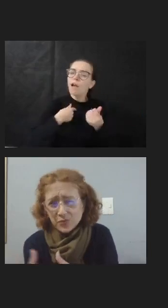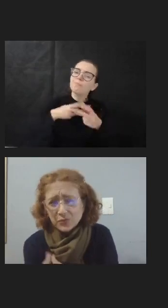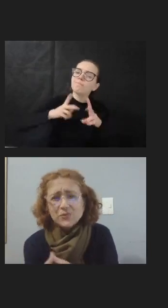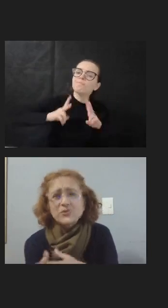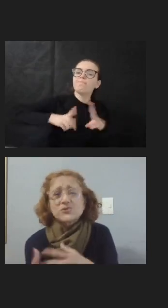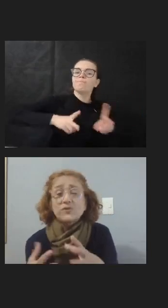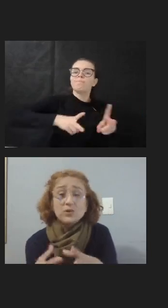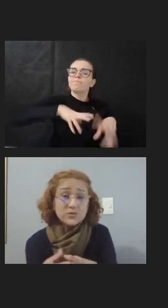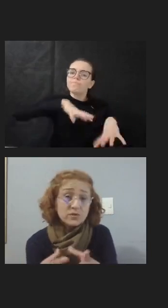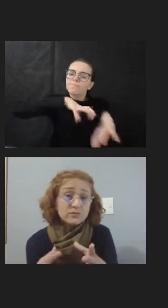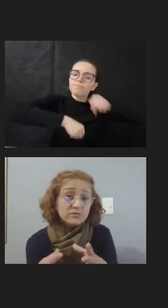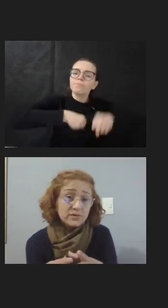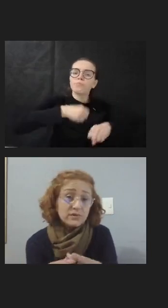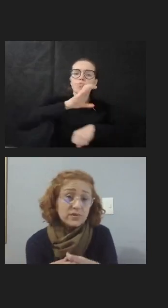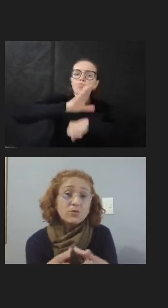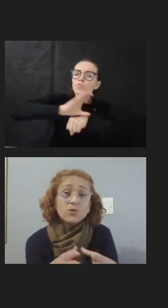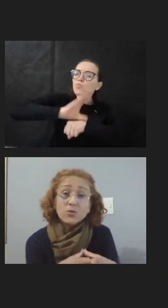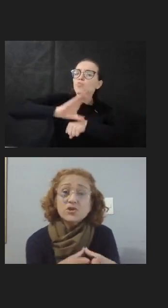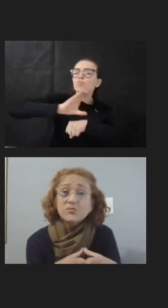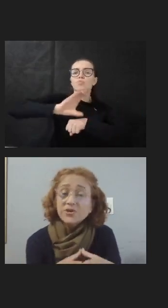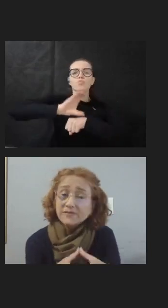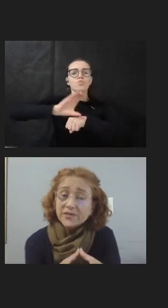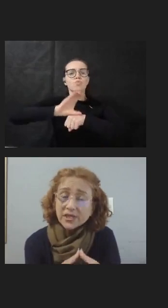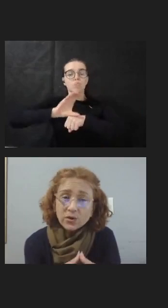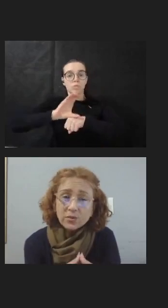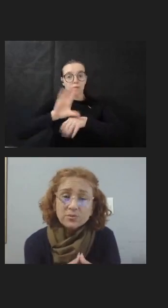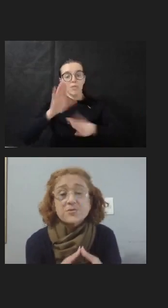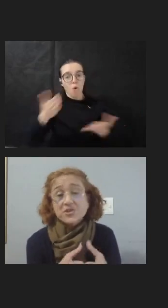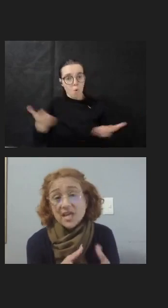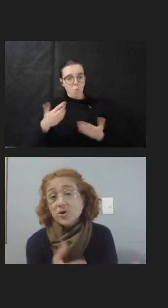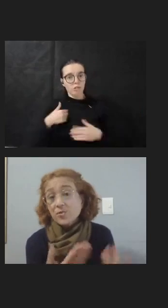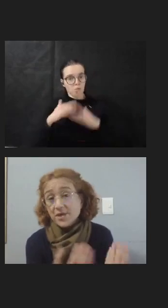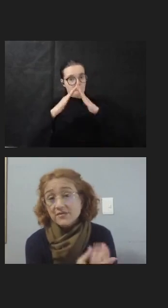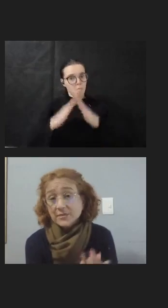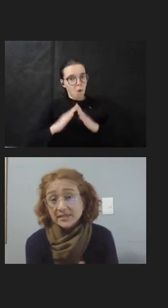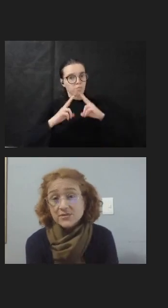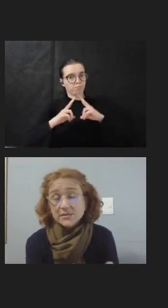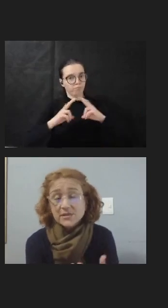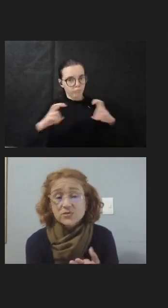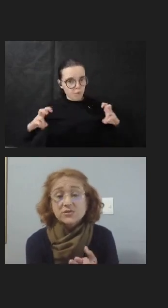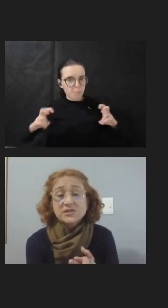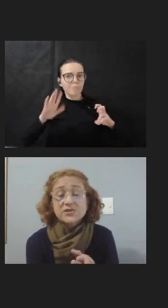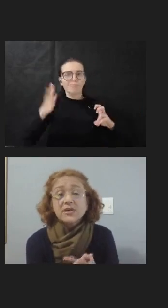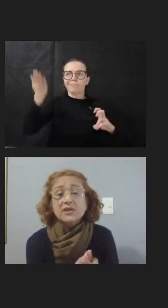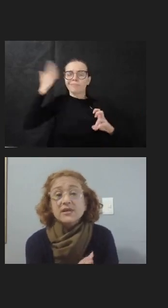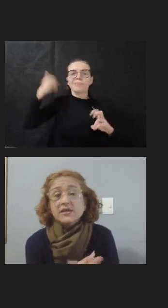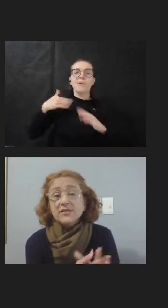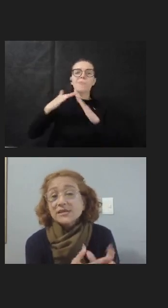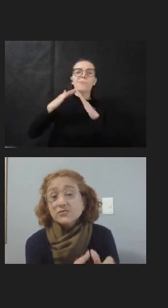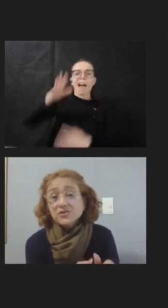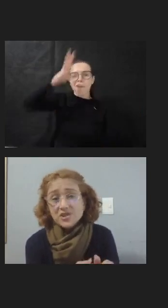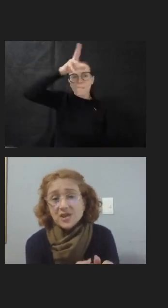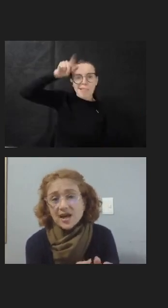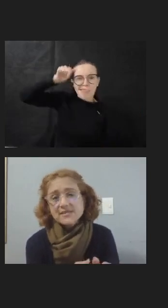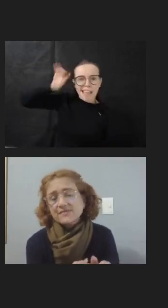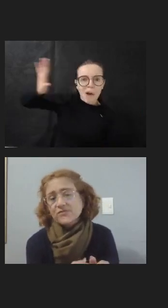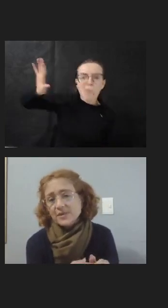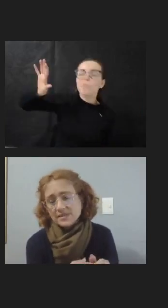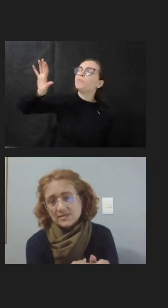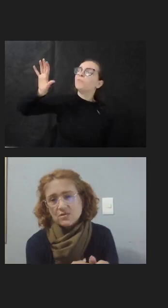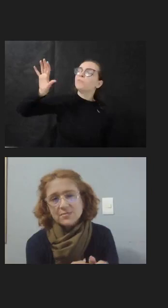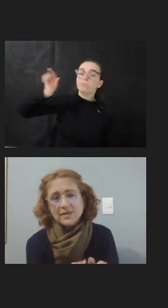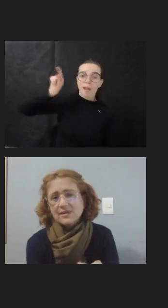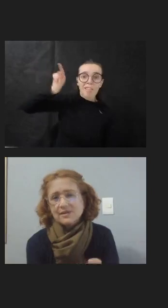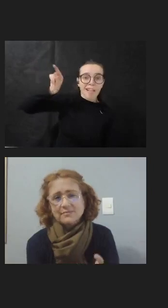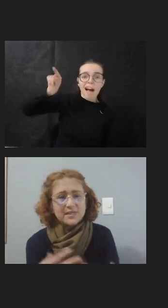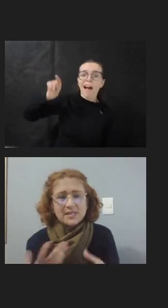de curso, hoje eu moro em Florianópolis, mas na época eu morava em Manaus, Amazonas, e era muito escassa a